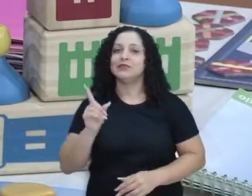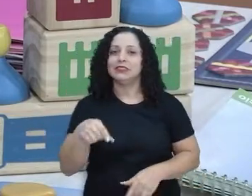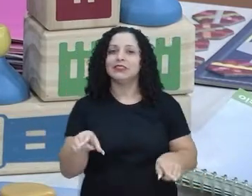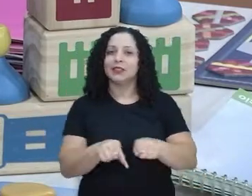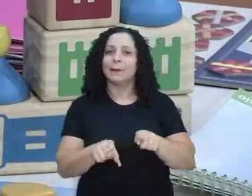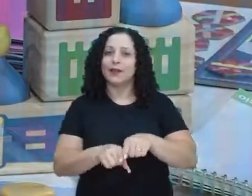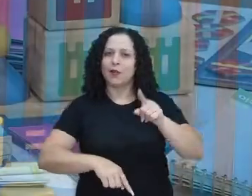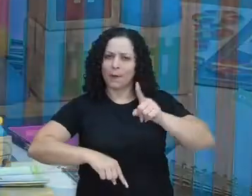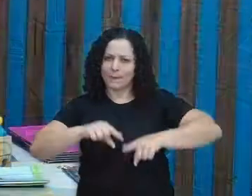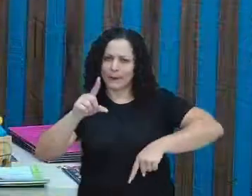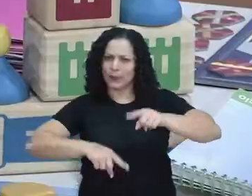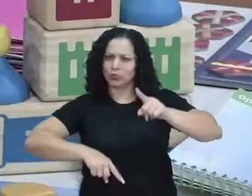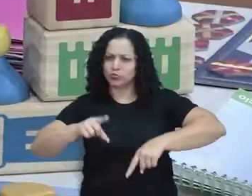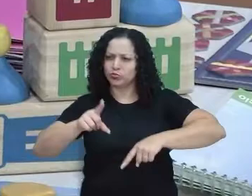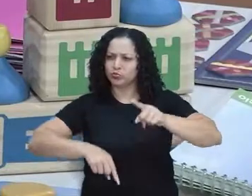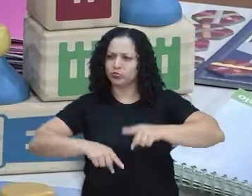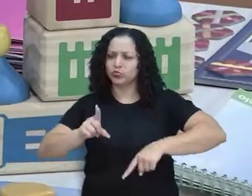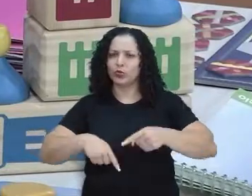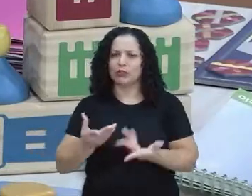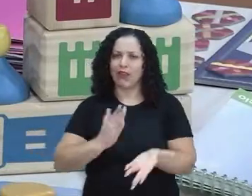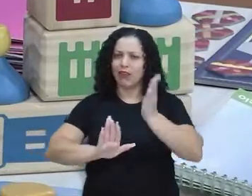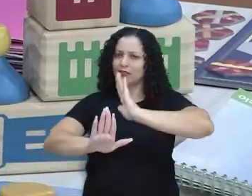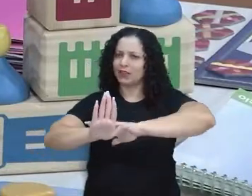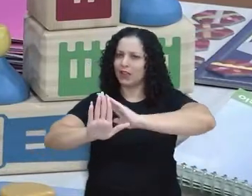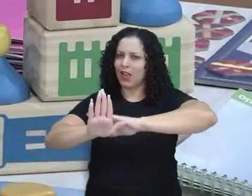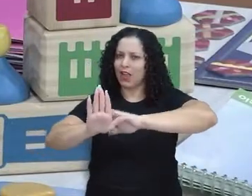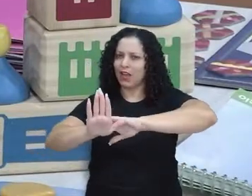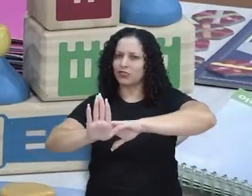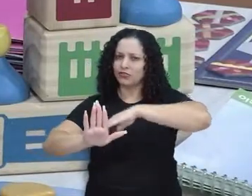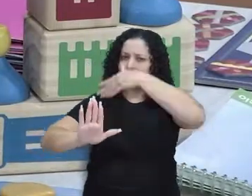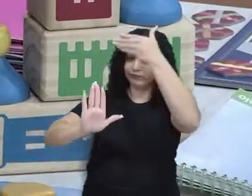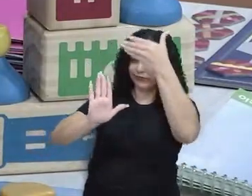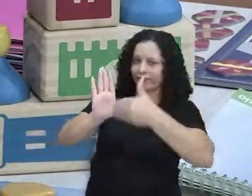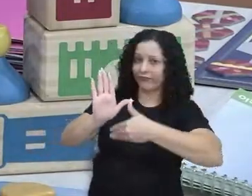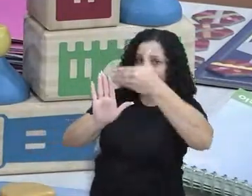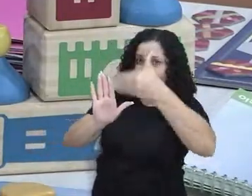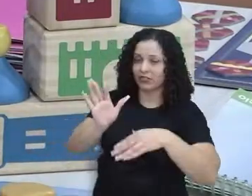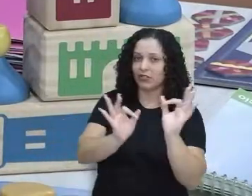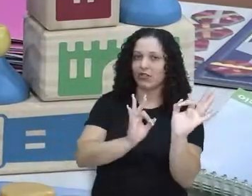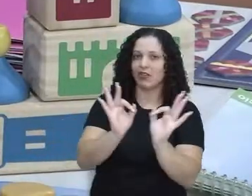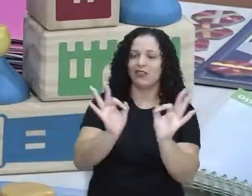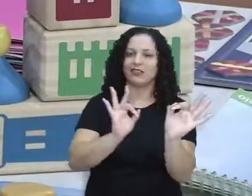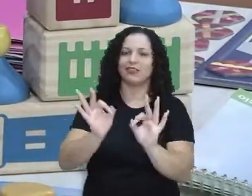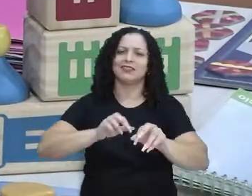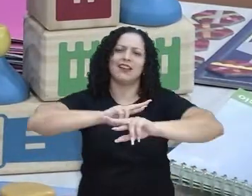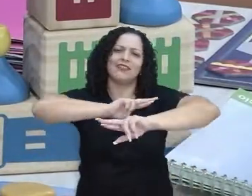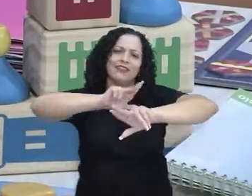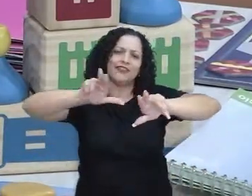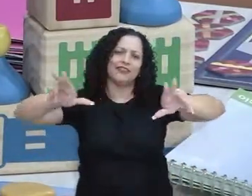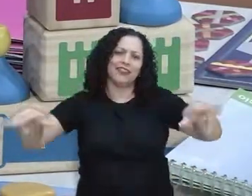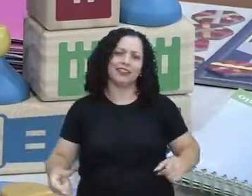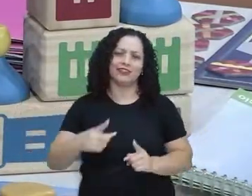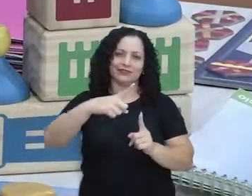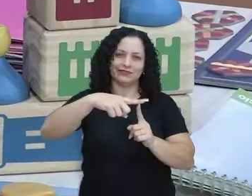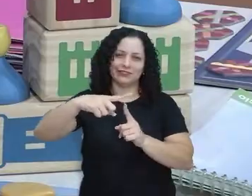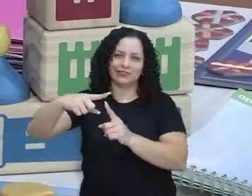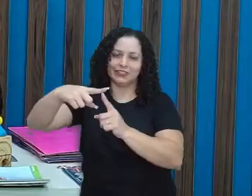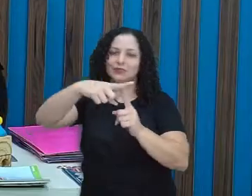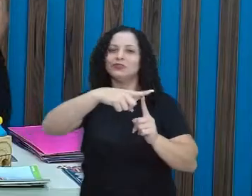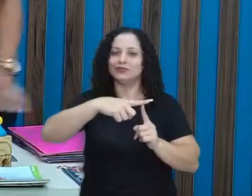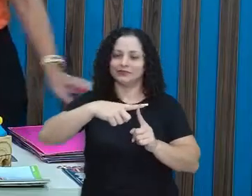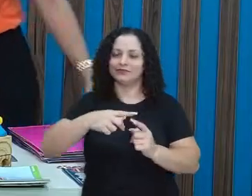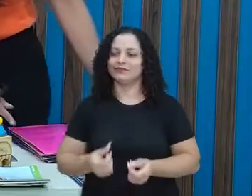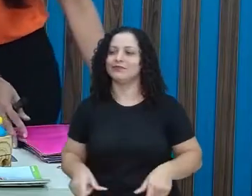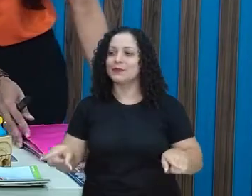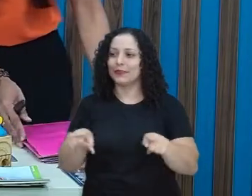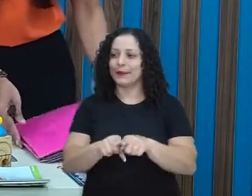não ocupa muito lugar. Veja que está atrás, né? E a gente pode organizar vários desses materiais. Tenho